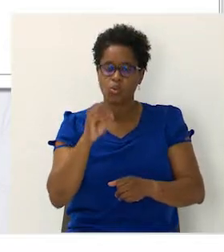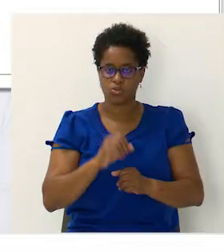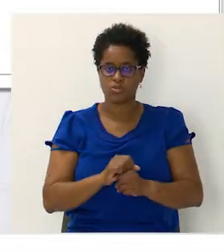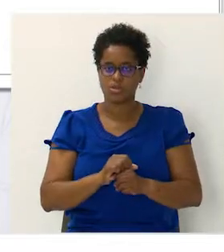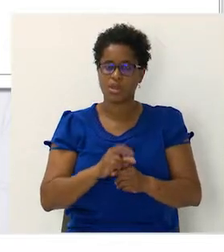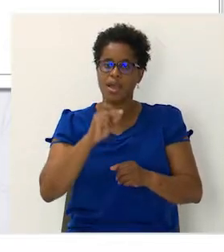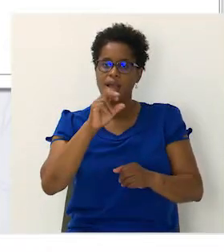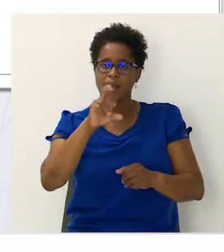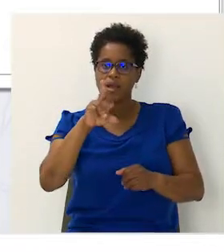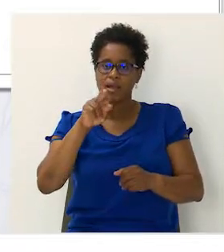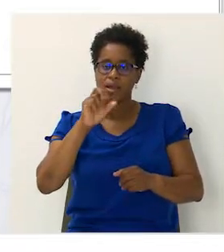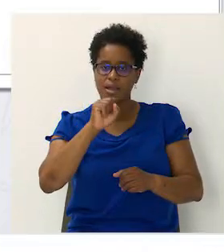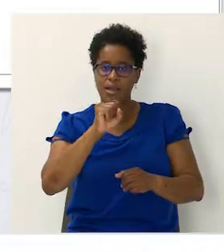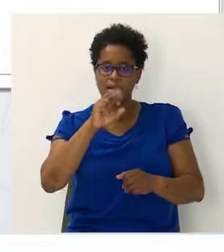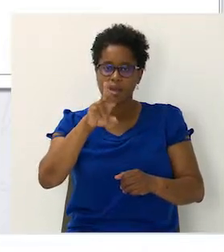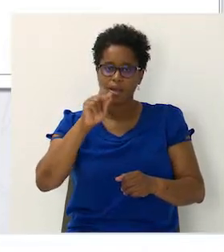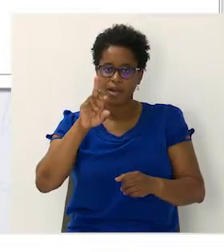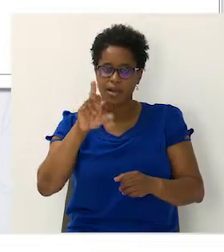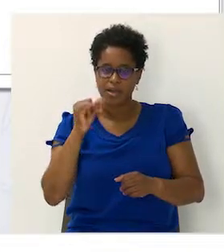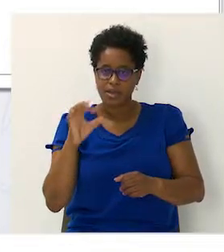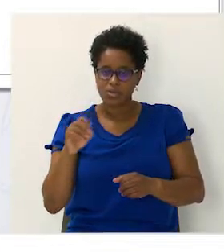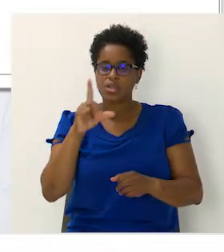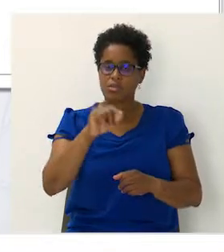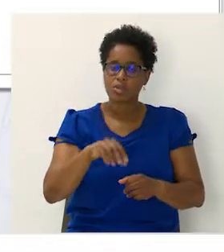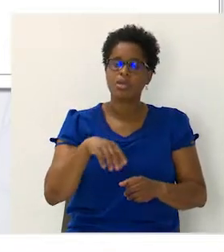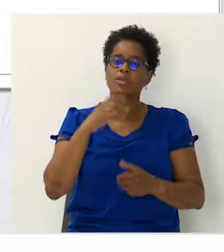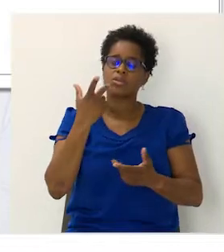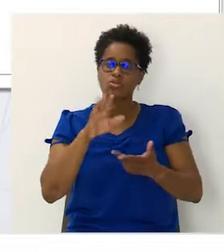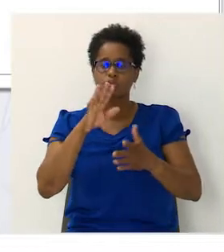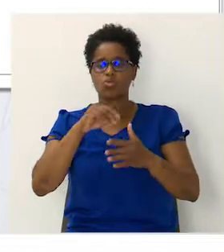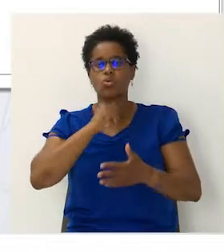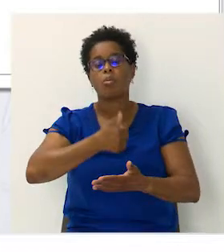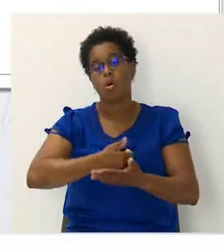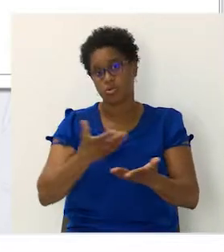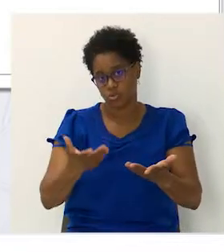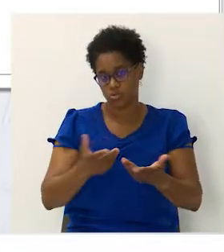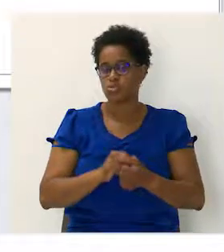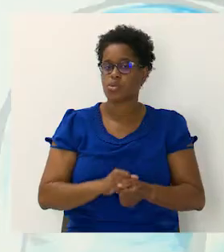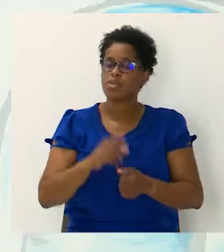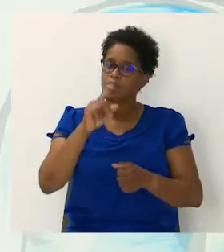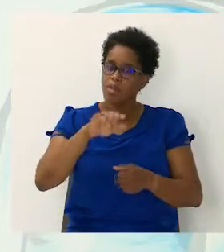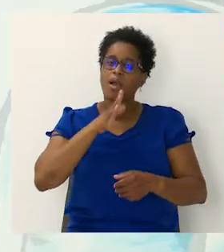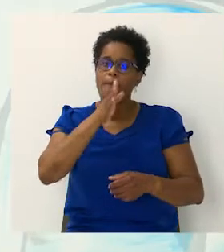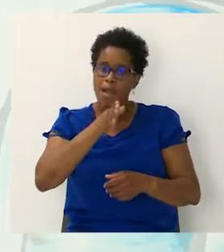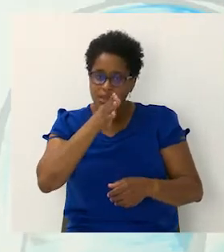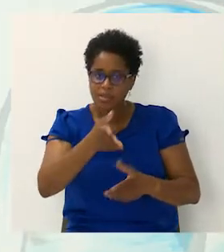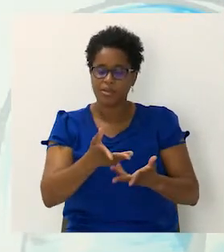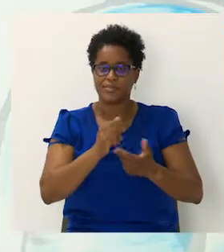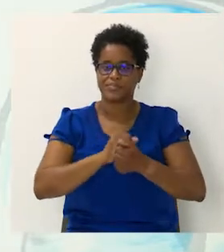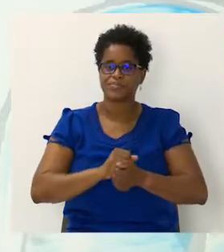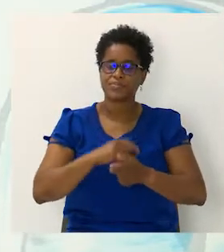agrário e o culto dos mortos. Pois é, a prática